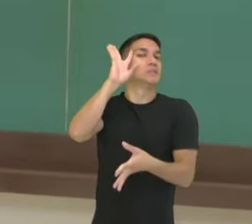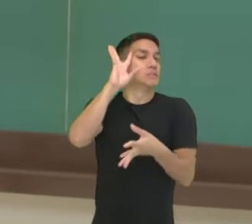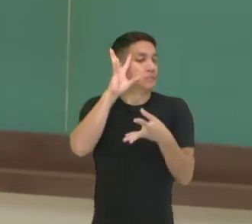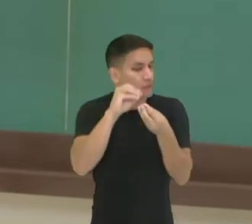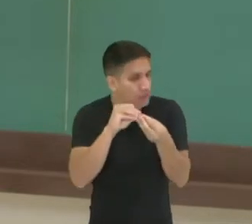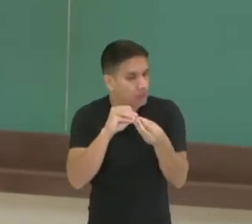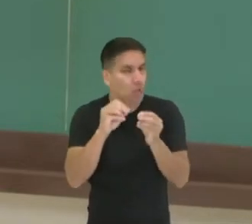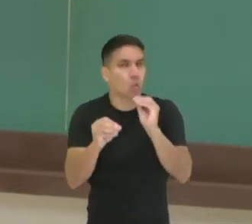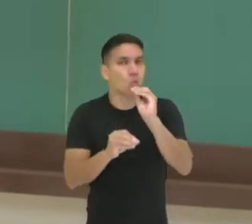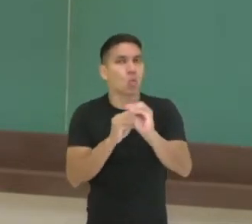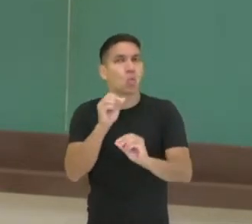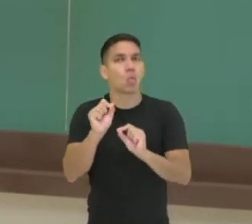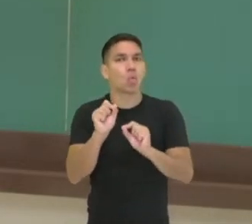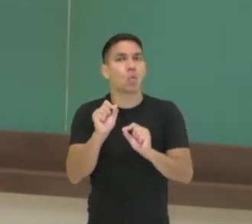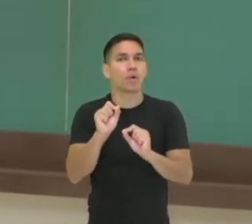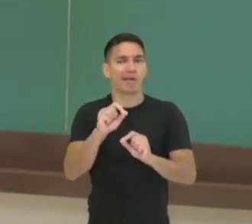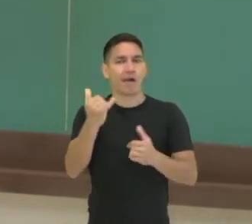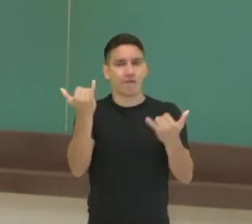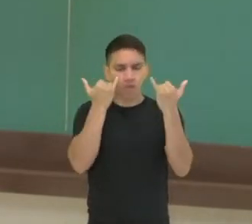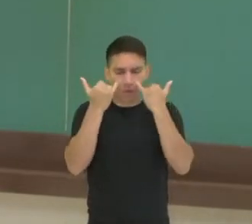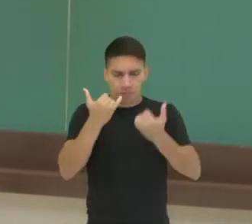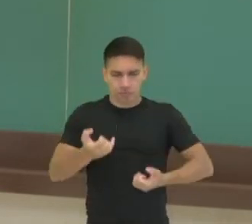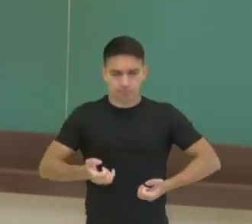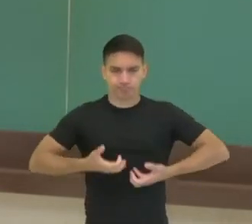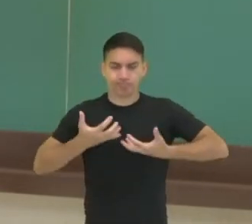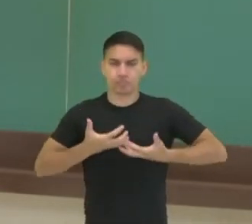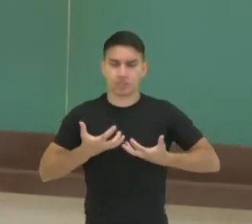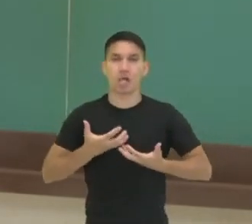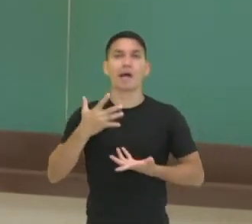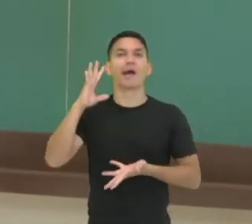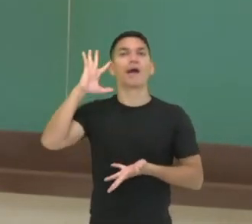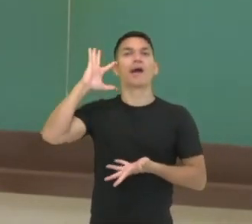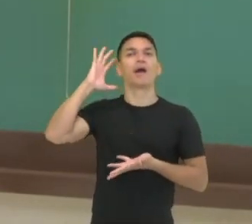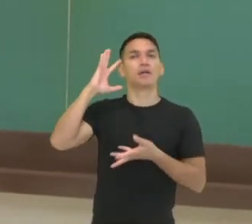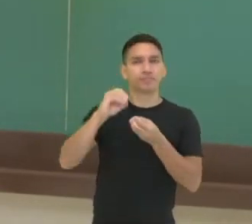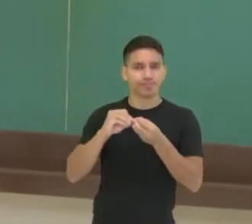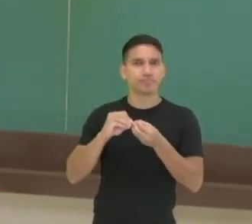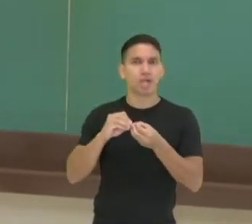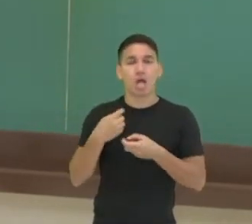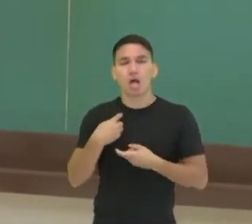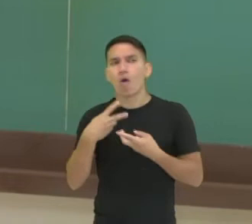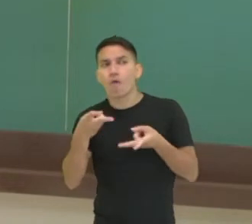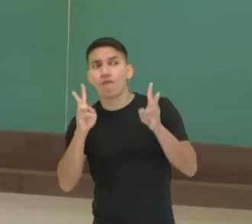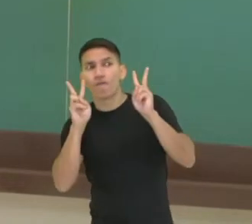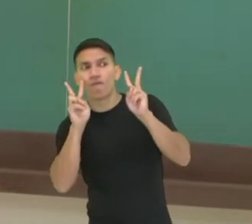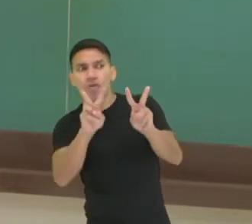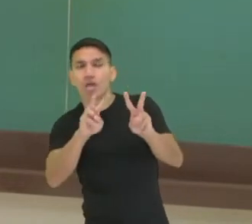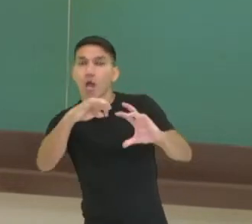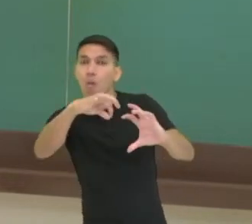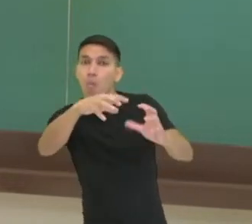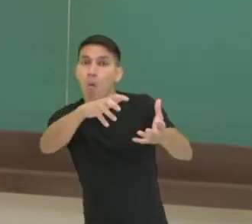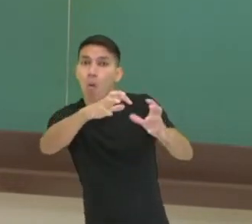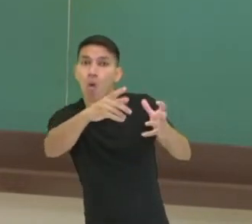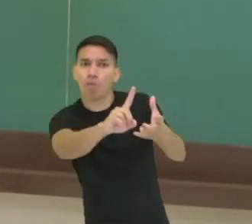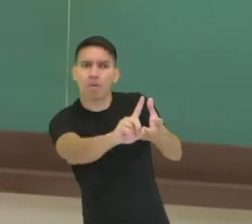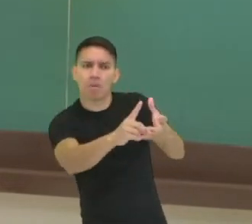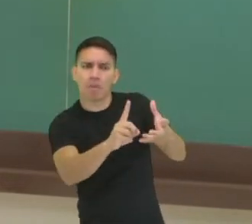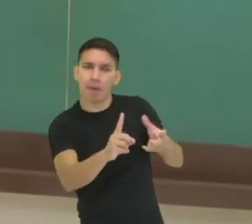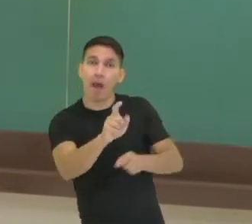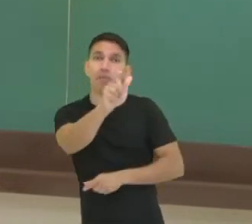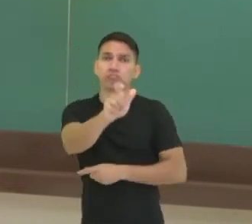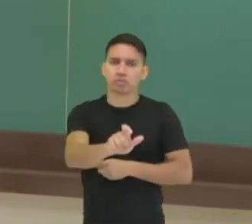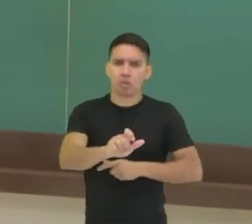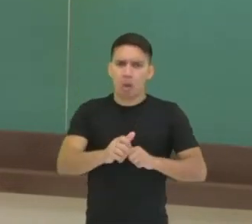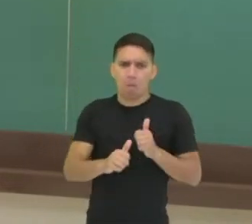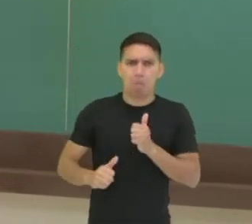interpretação, então nós vamos receber esses estímulos ambientais, eu estou vendo a bola vindo, o jogador